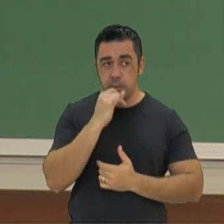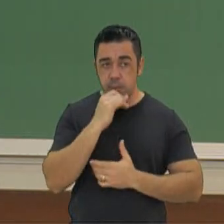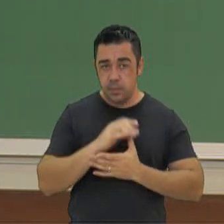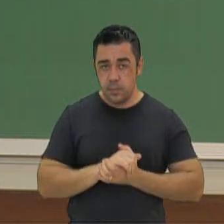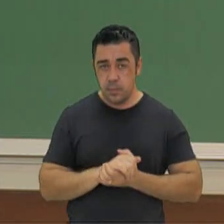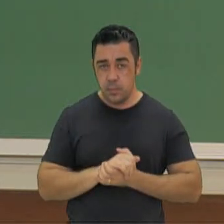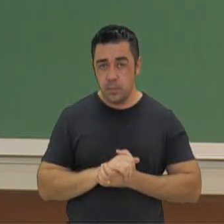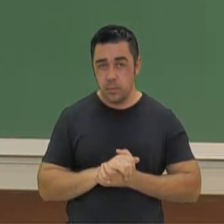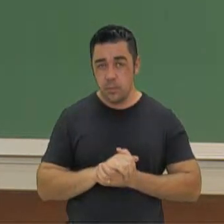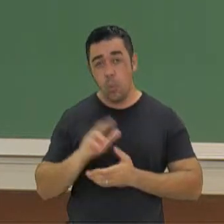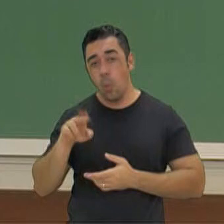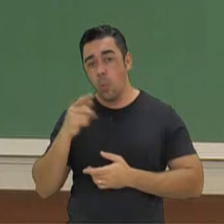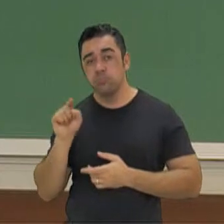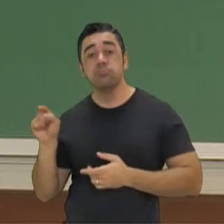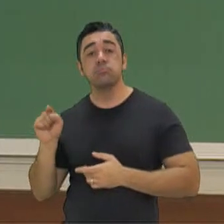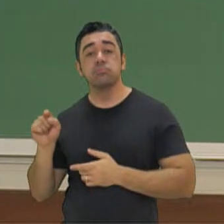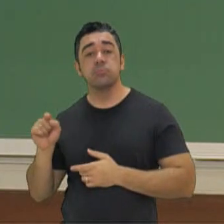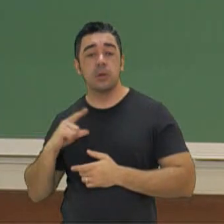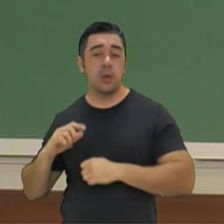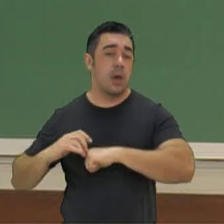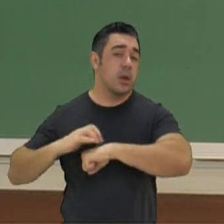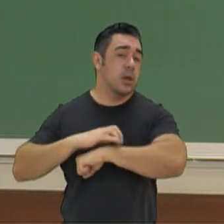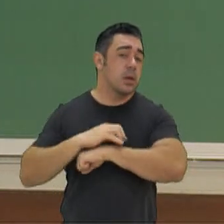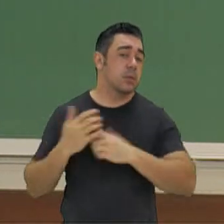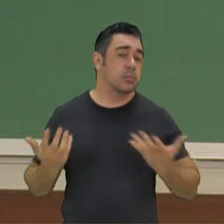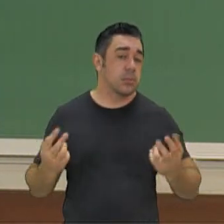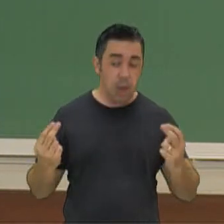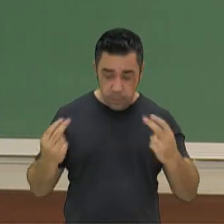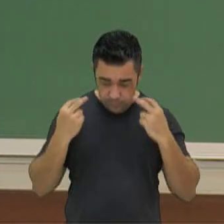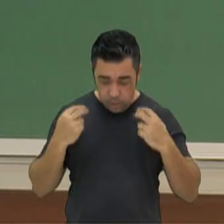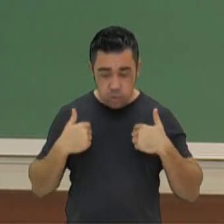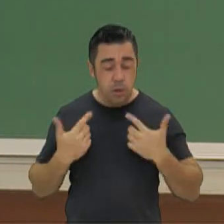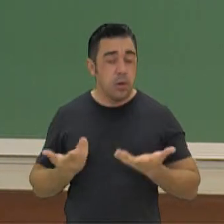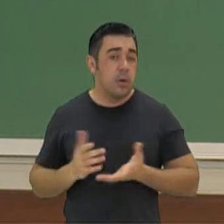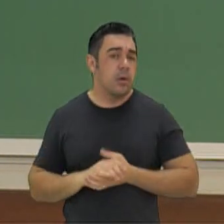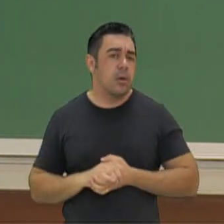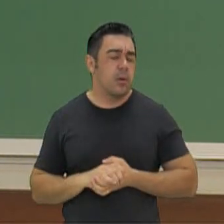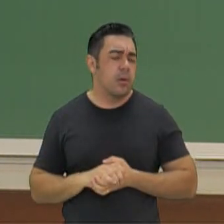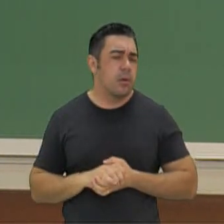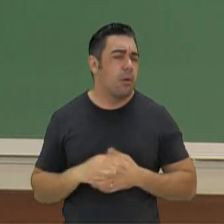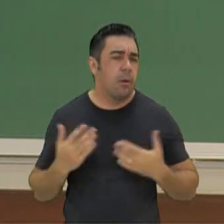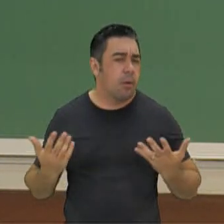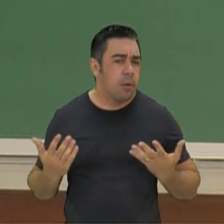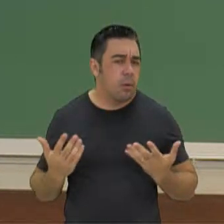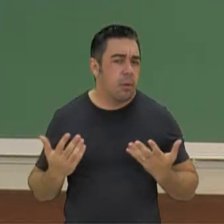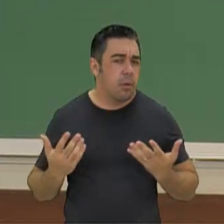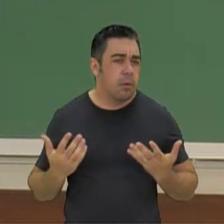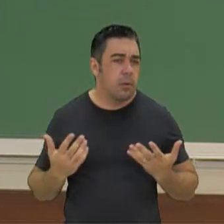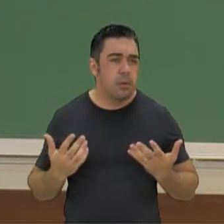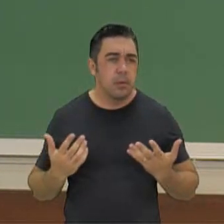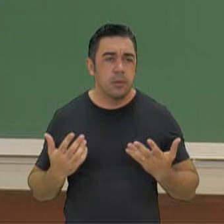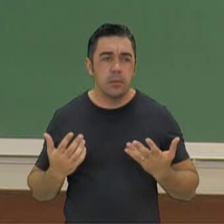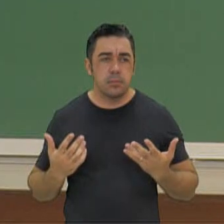o lepidóptero, ou então a aranha? Qual deles quer ser visto?